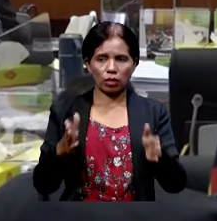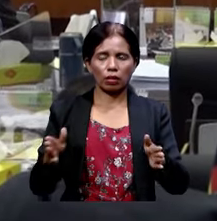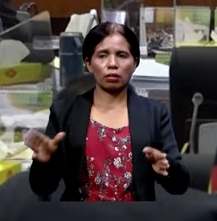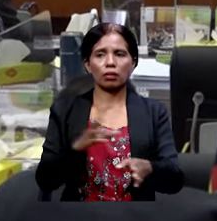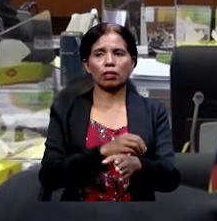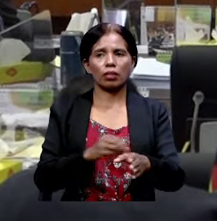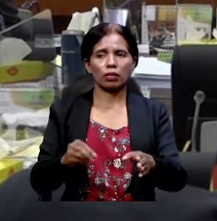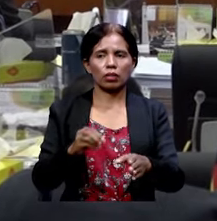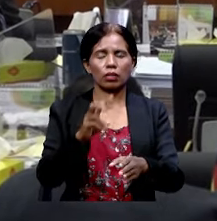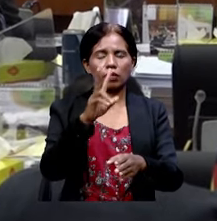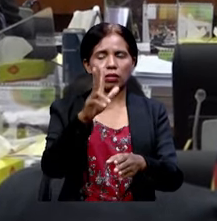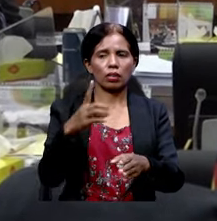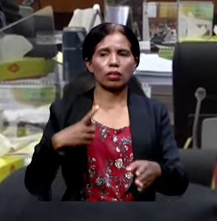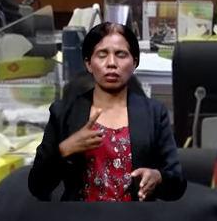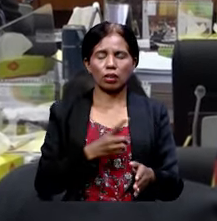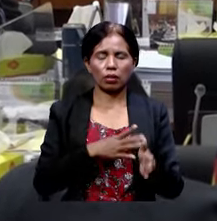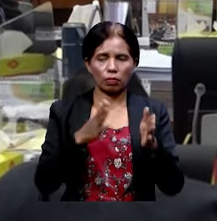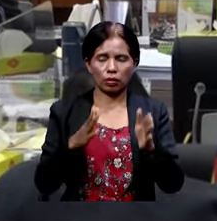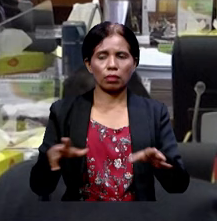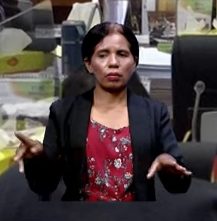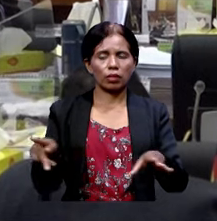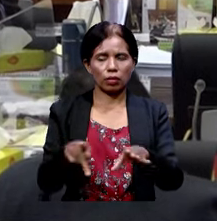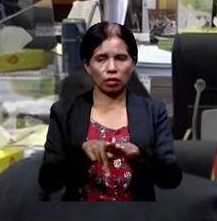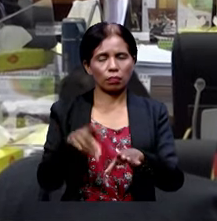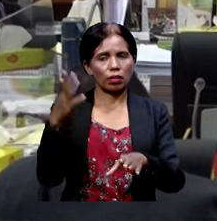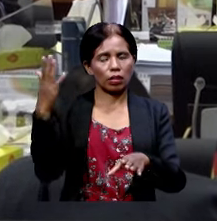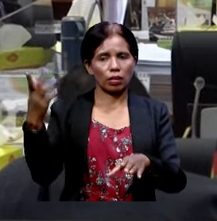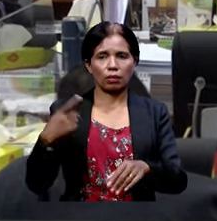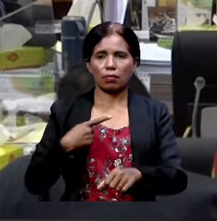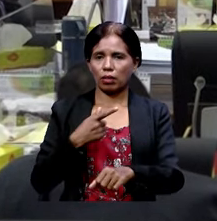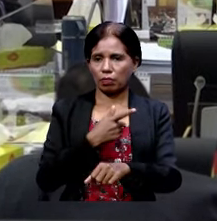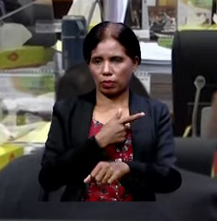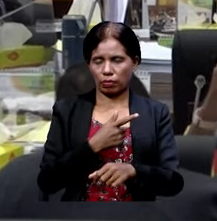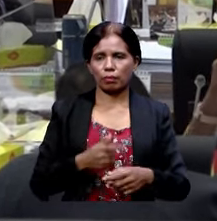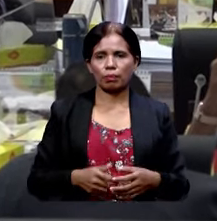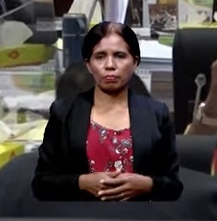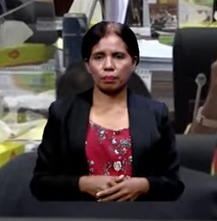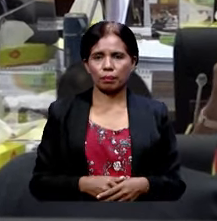mínimo 2/3 deputado presente e plenário. Rohi Madia, Agostinho da Costa, Gemen.